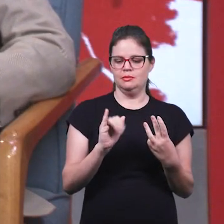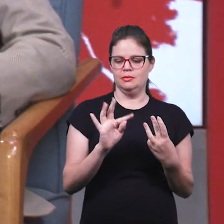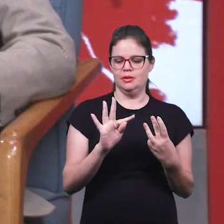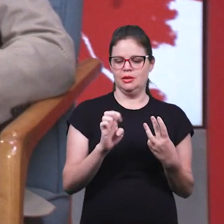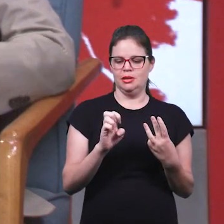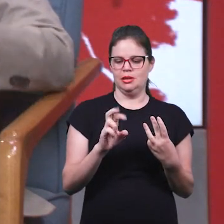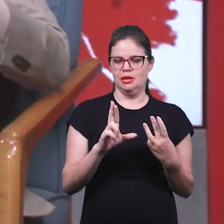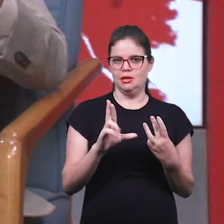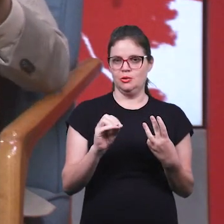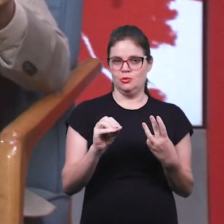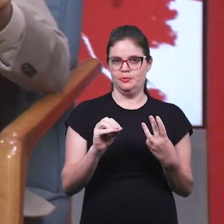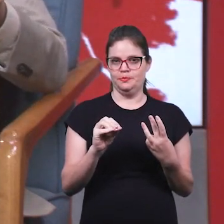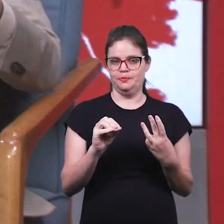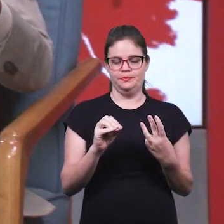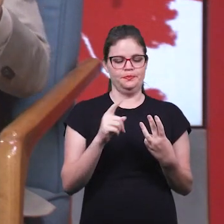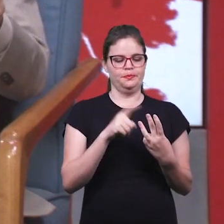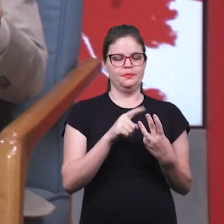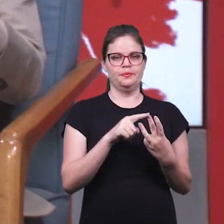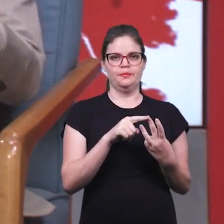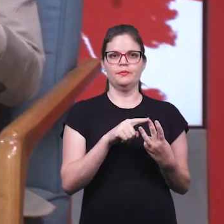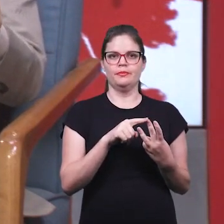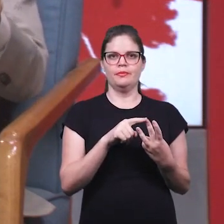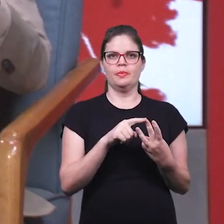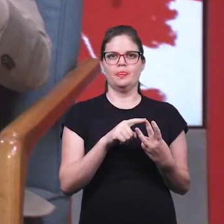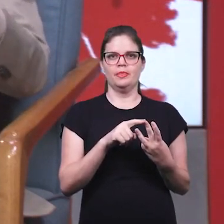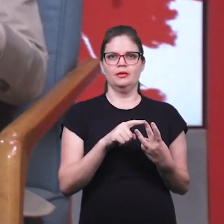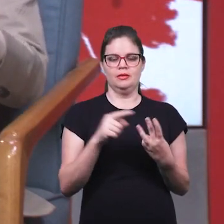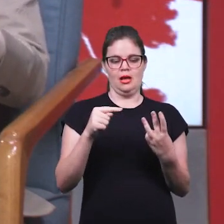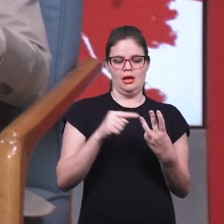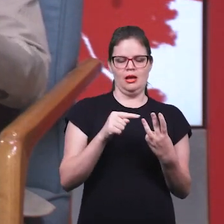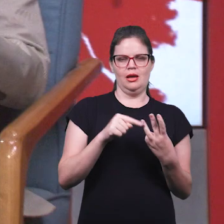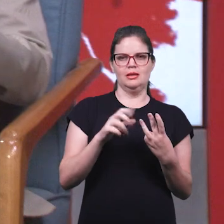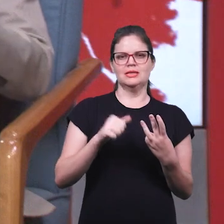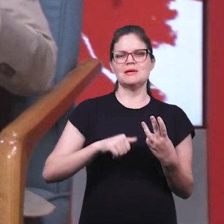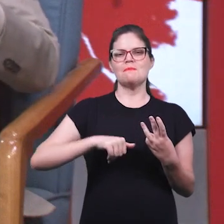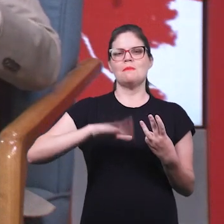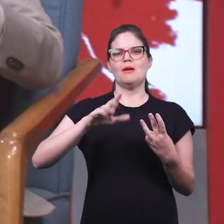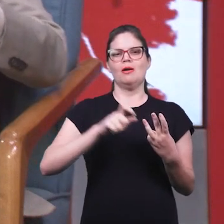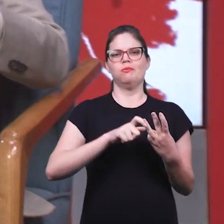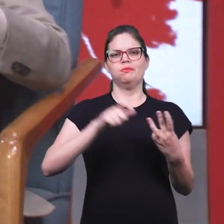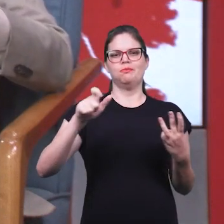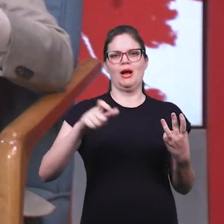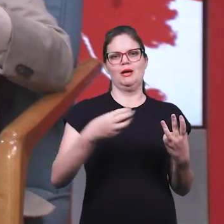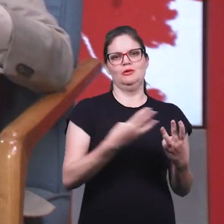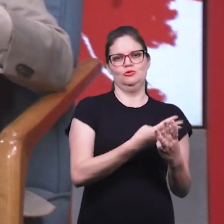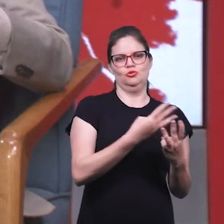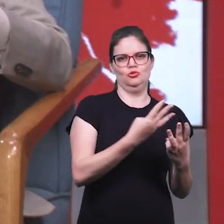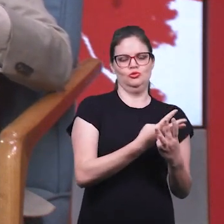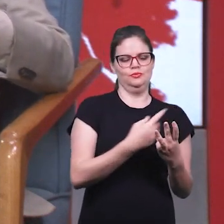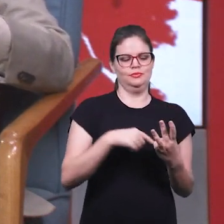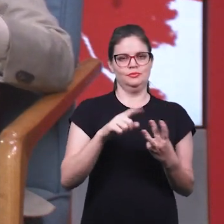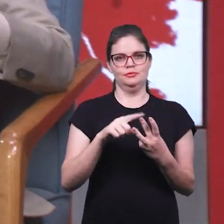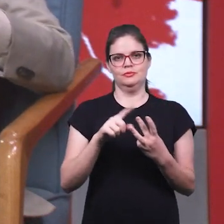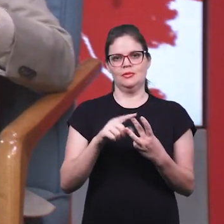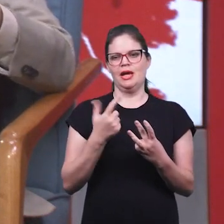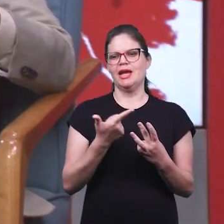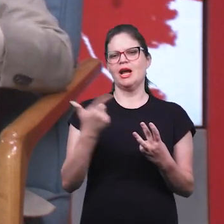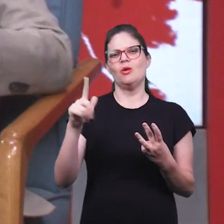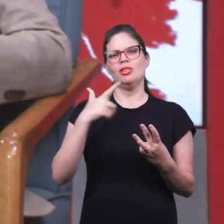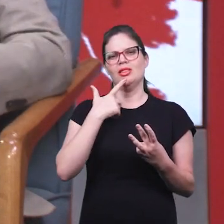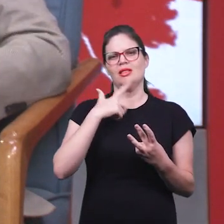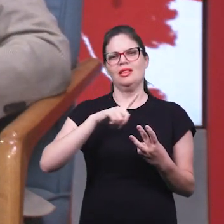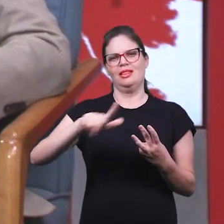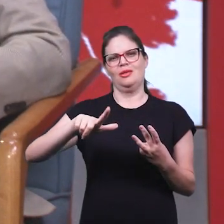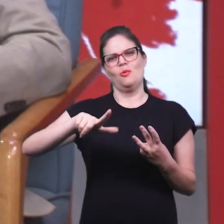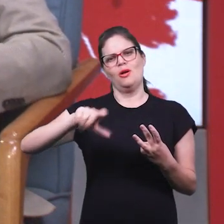presbítero, né, o ancião, né, como o bispo e o presbítero. O presbítero era uma